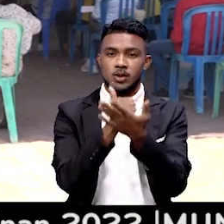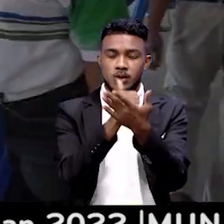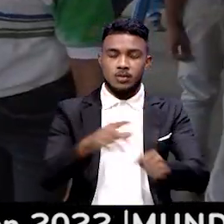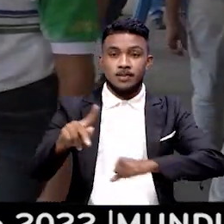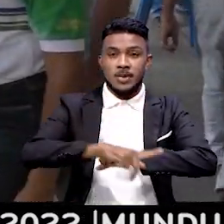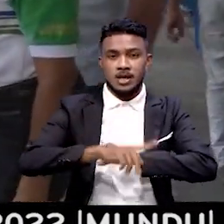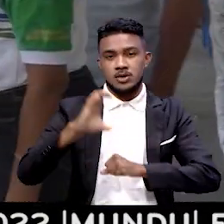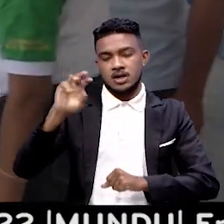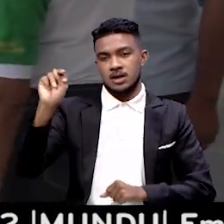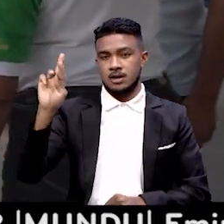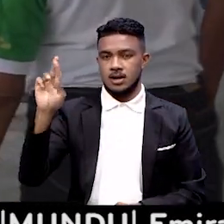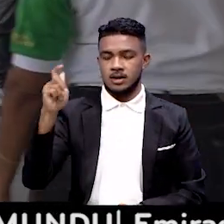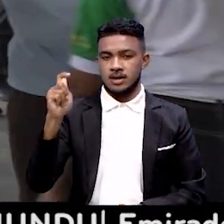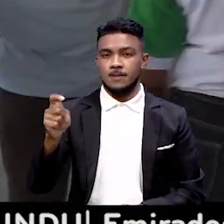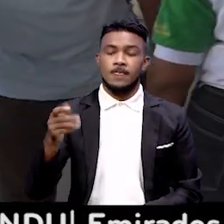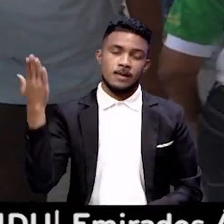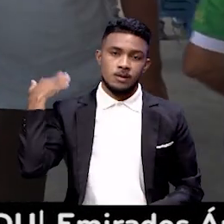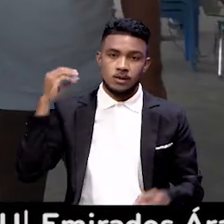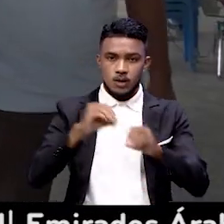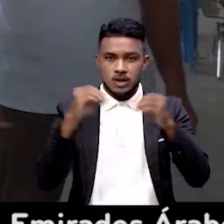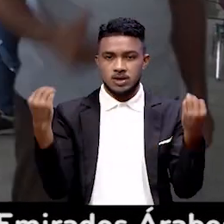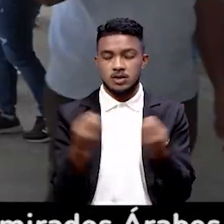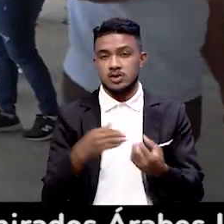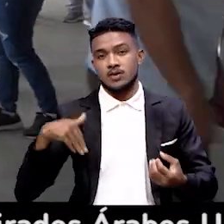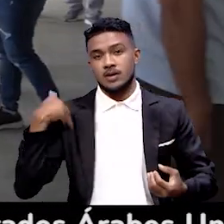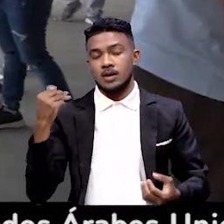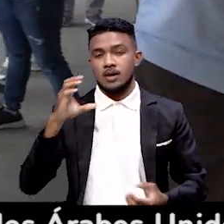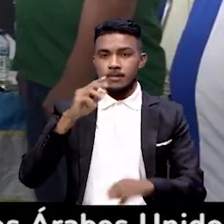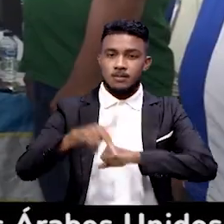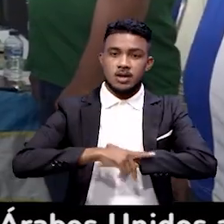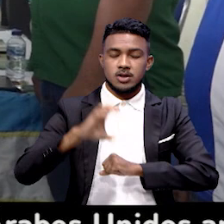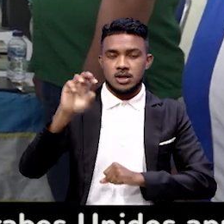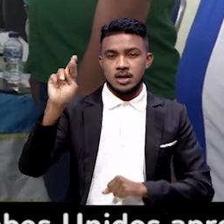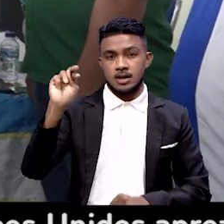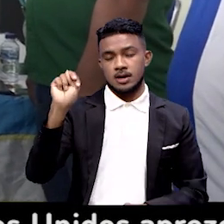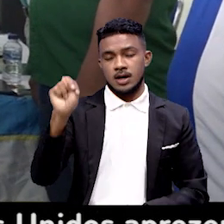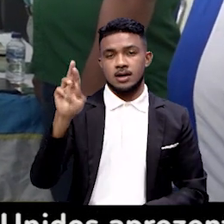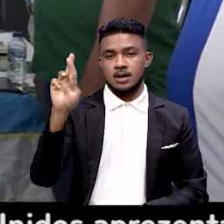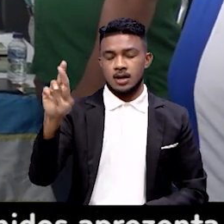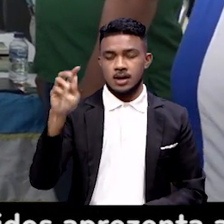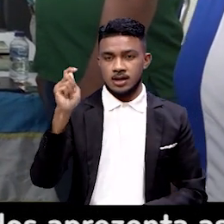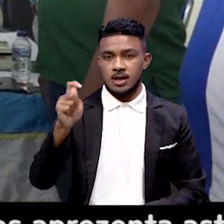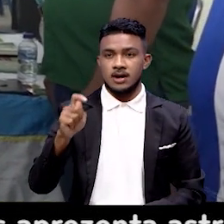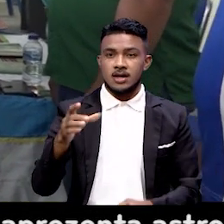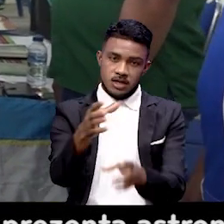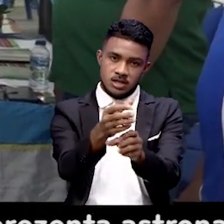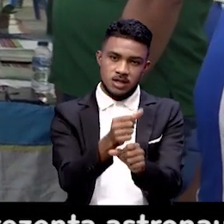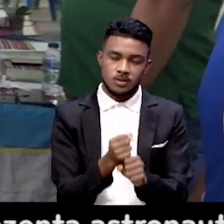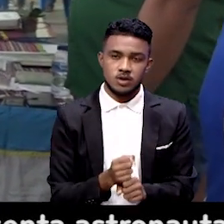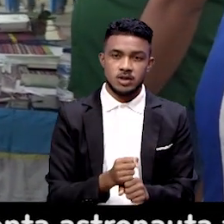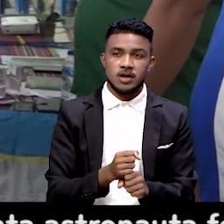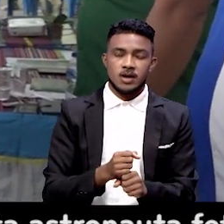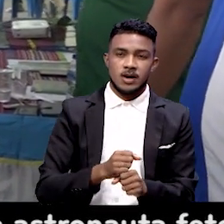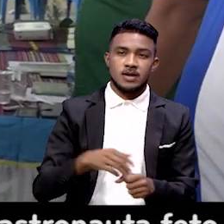Senarte. Antes ne organizasaun juventude partidu Senarte halau ona atividade konsolidasaun no sima afiliasaun husi